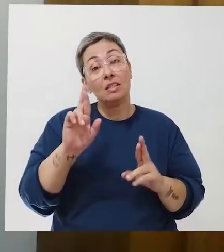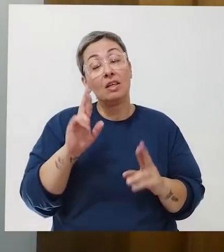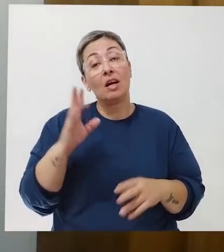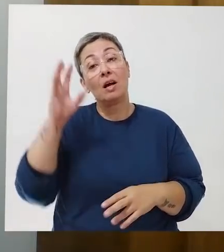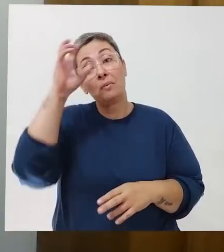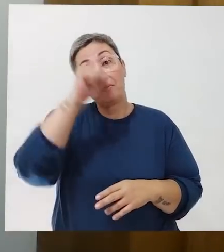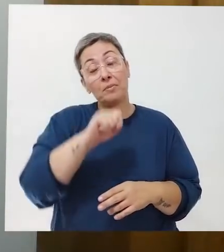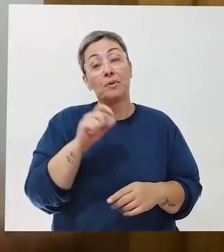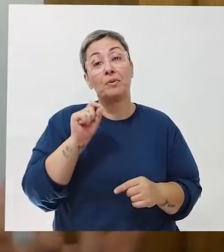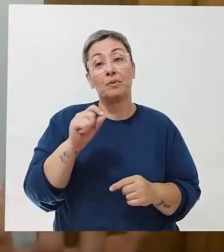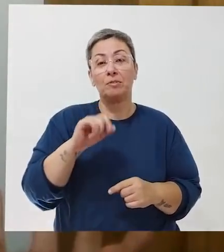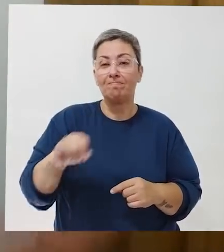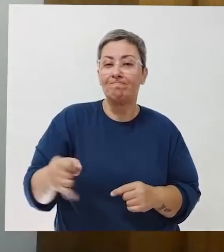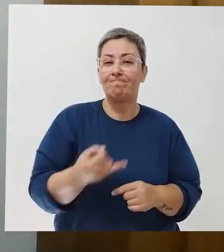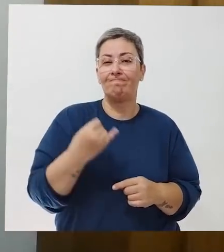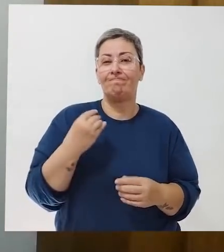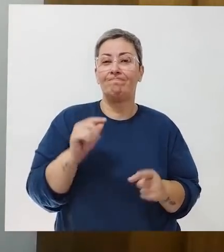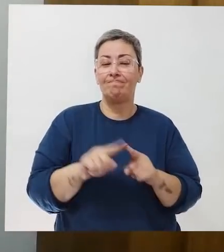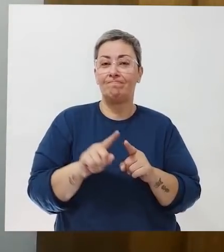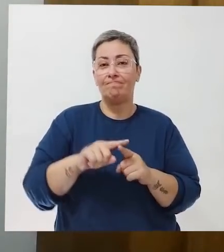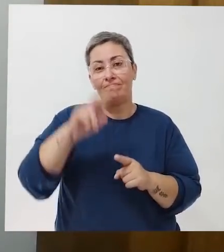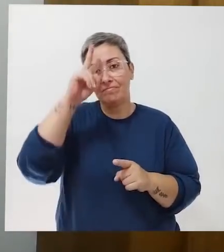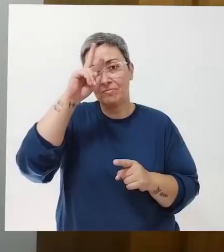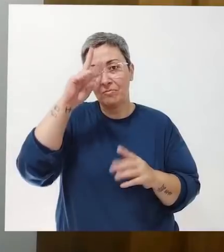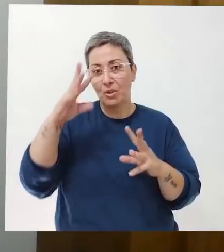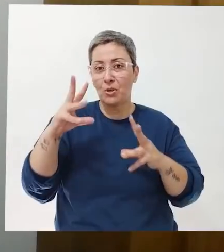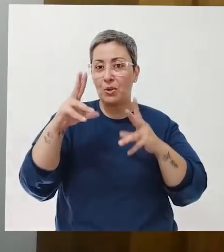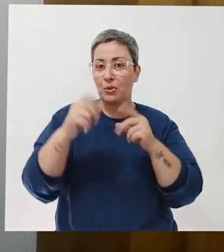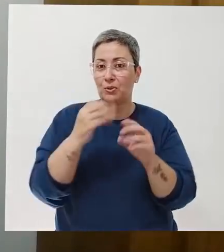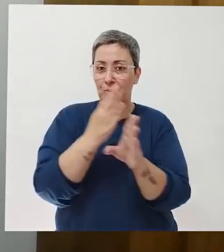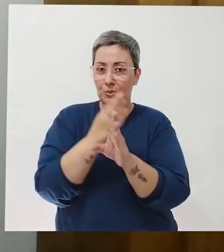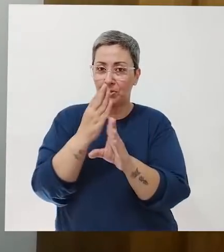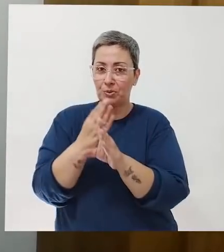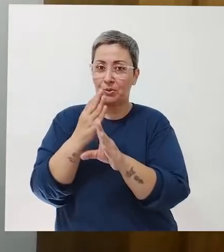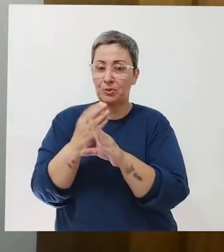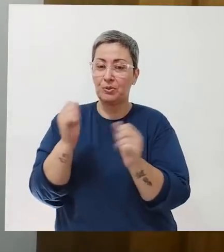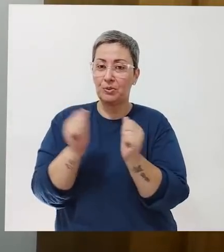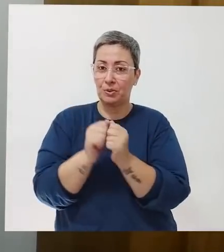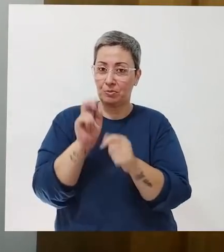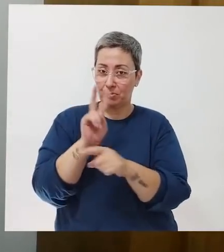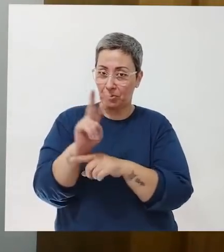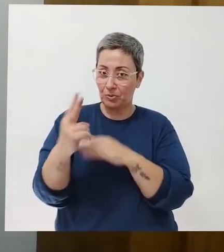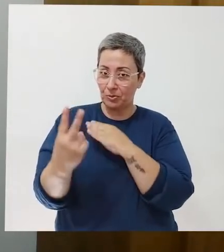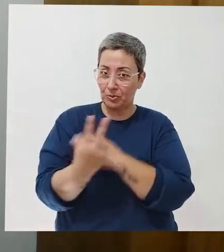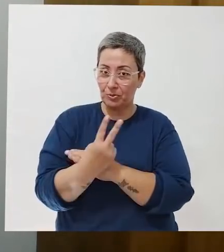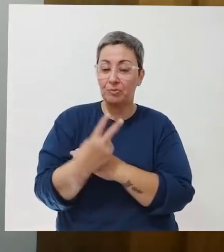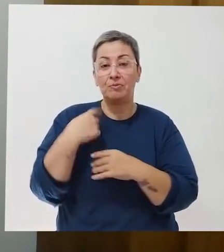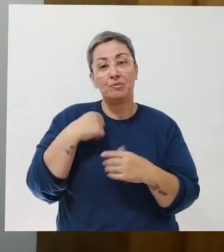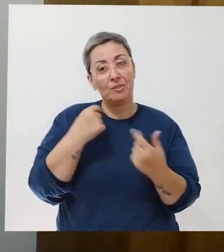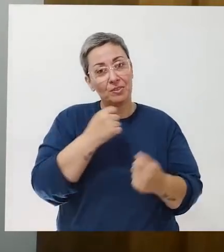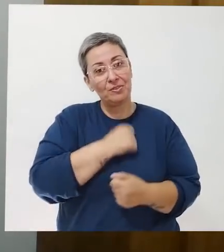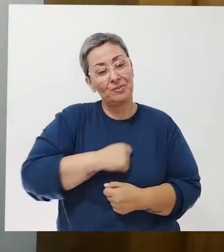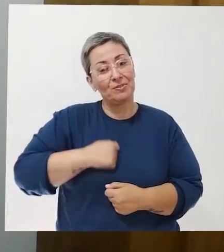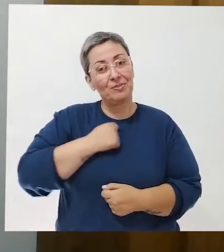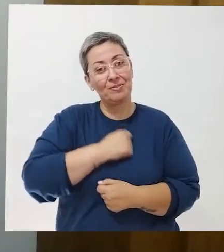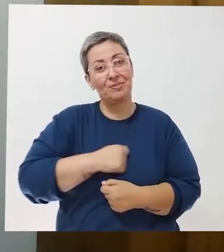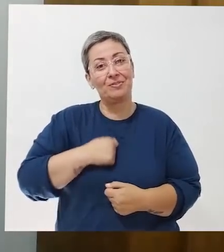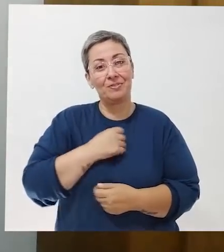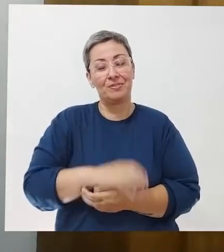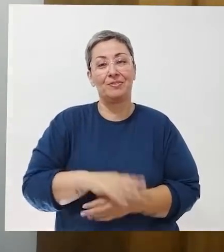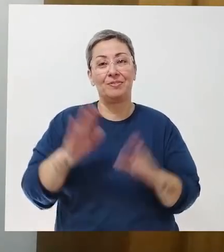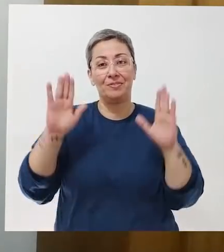tenham aprendido e aproveitado muito. Lembrem-se de tudo que descobrimos juntos e se cuidem. Eu já tô com